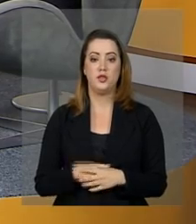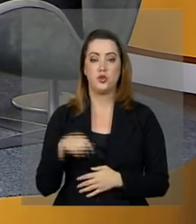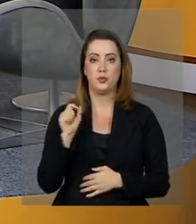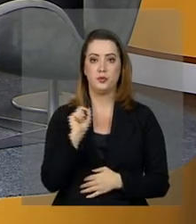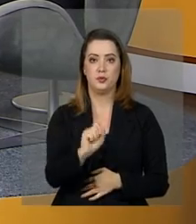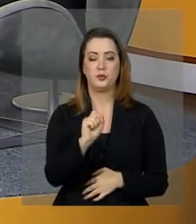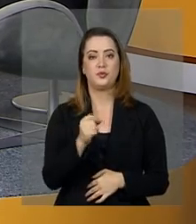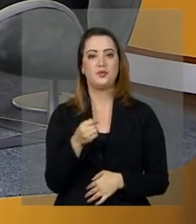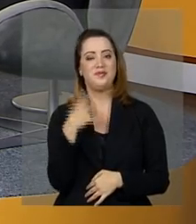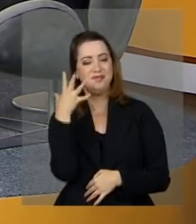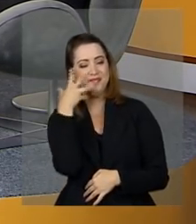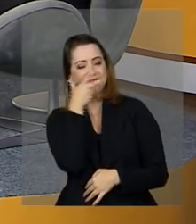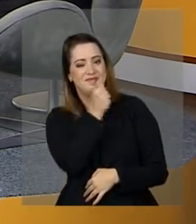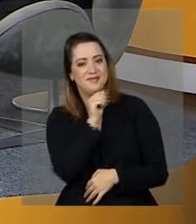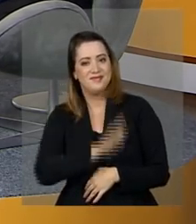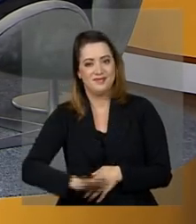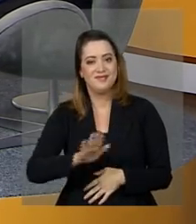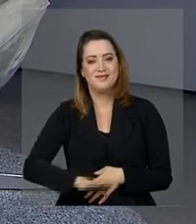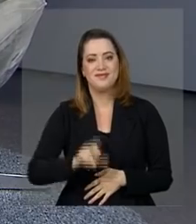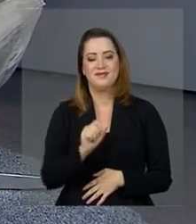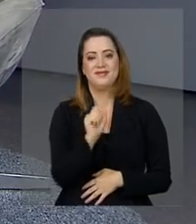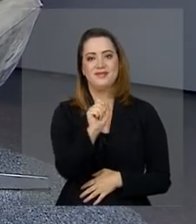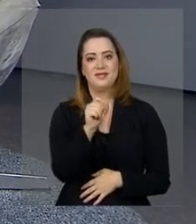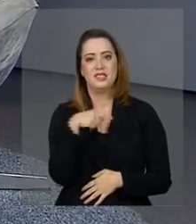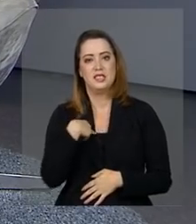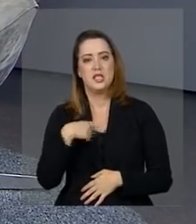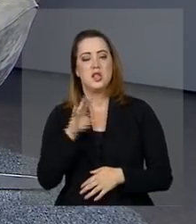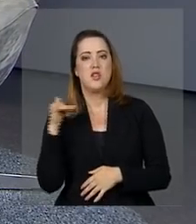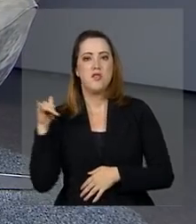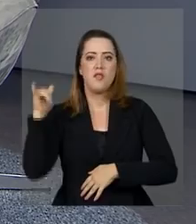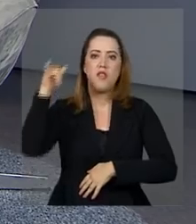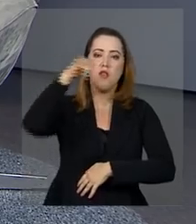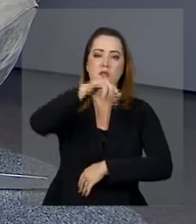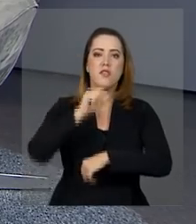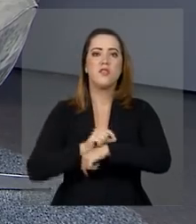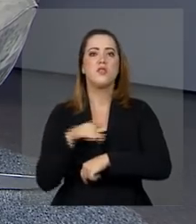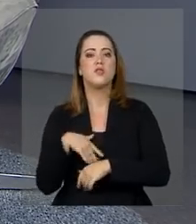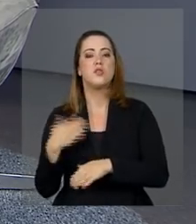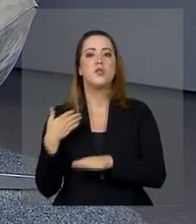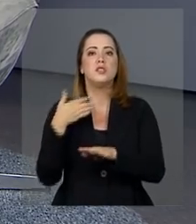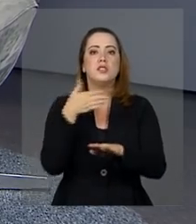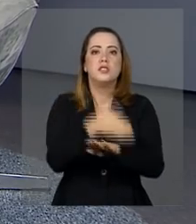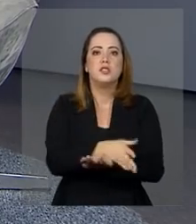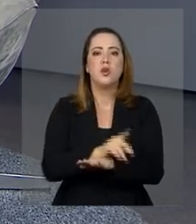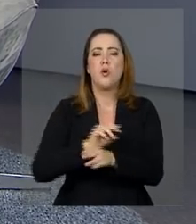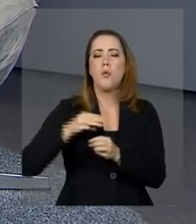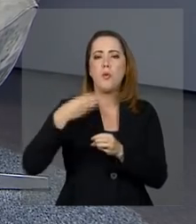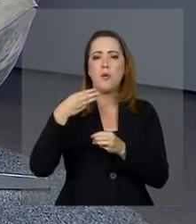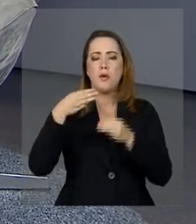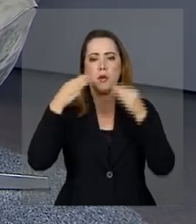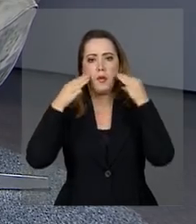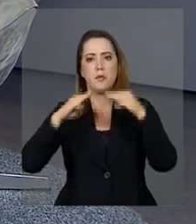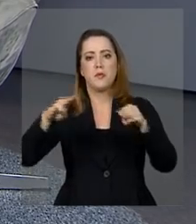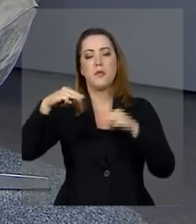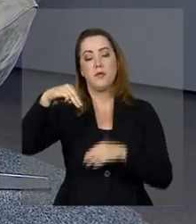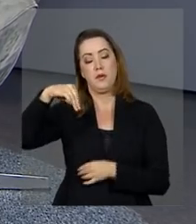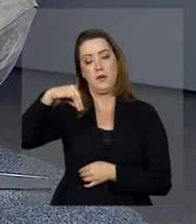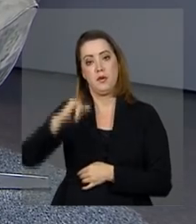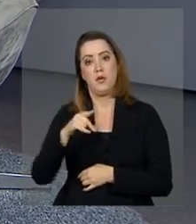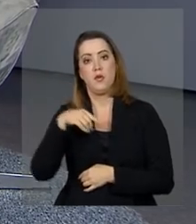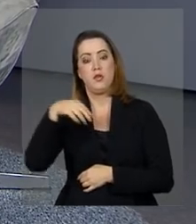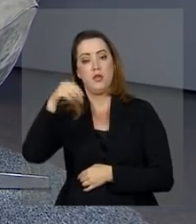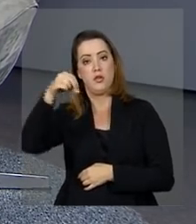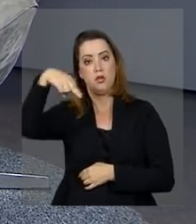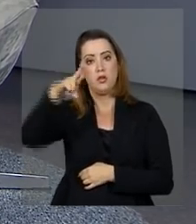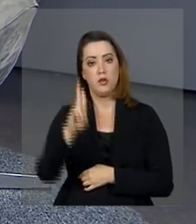É bonitinho, menino. E as Forças Armadas Brasileiras participam de algumas missões de paz da ONU. Uma delas é no Sudão